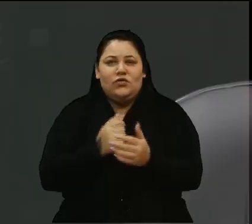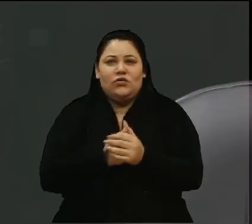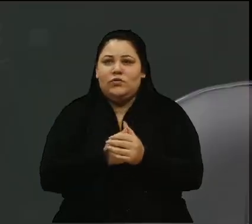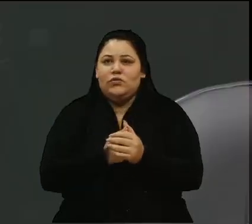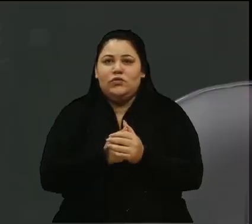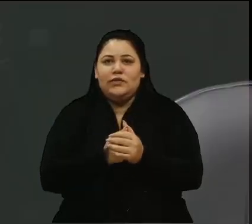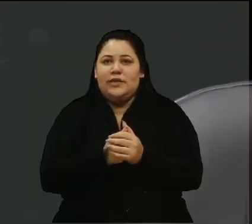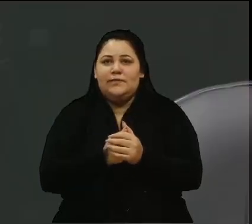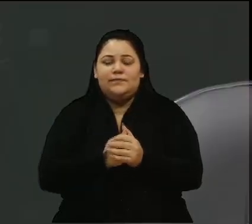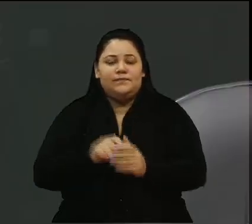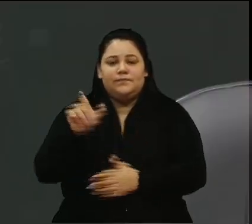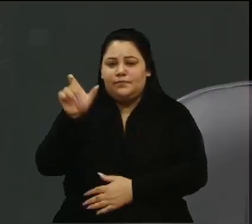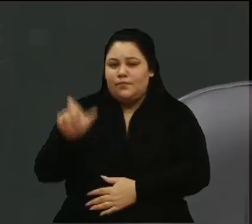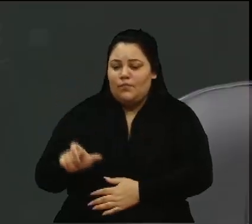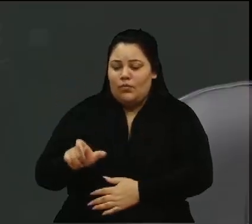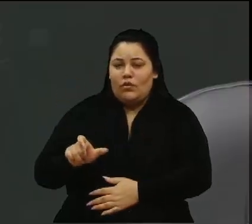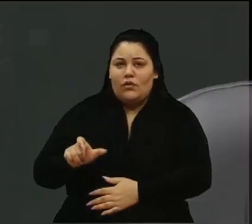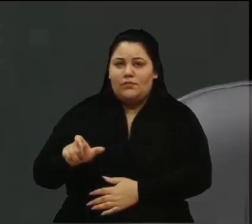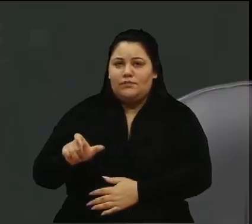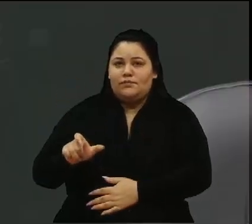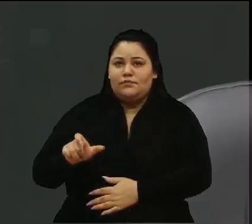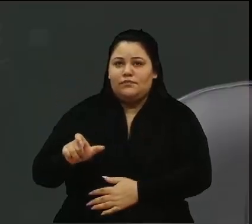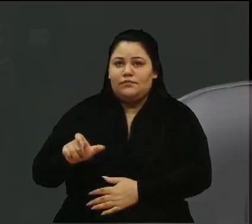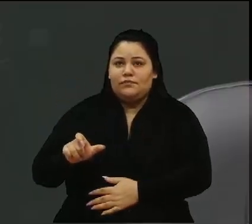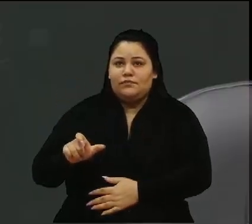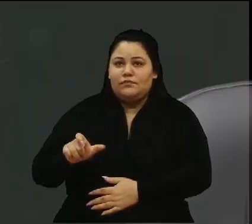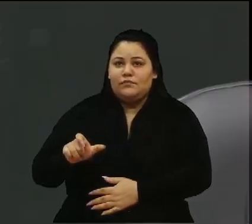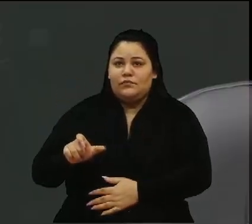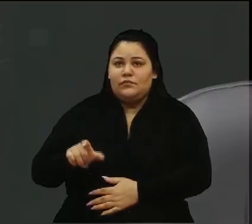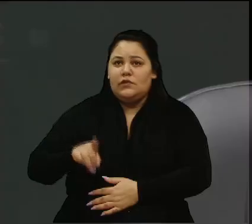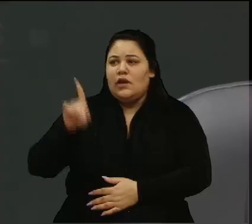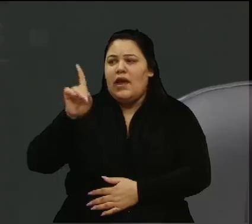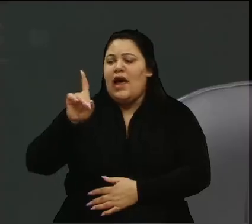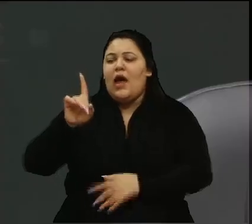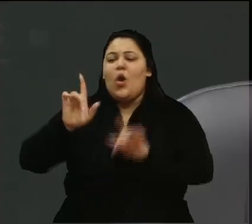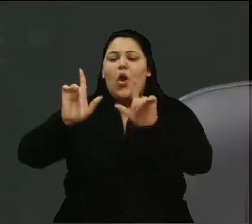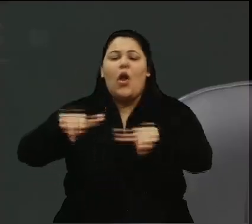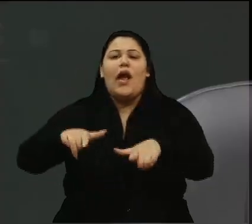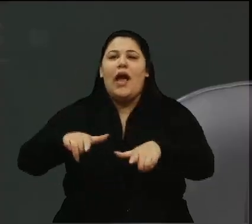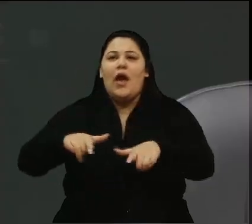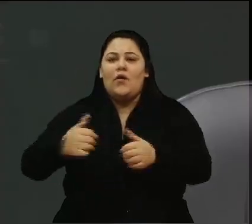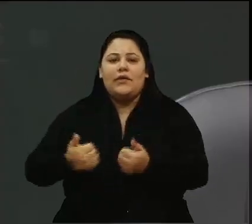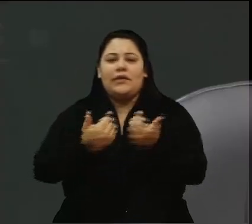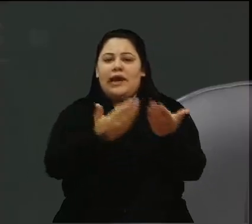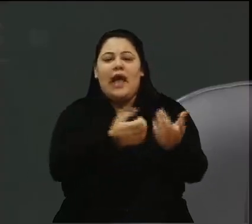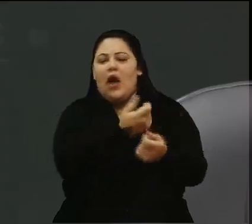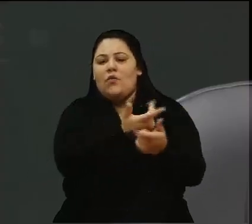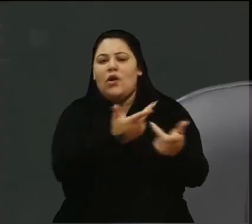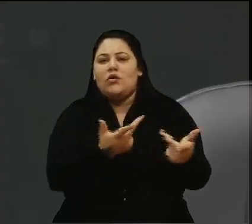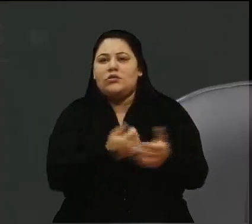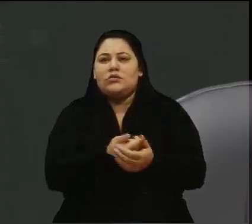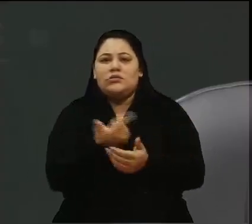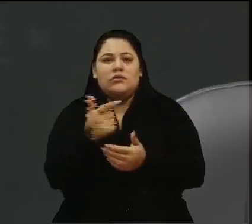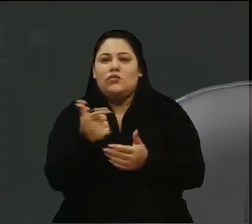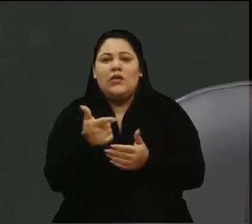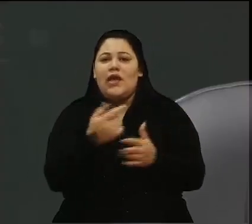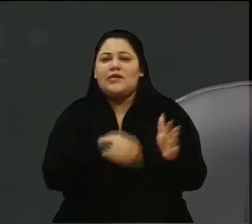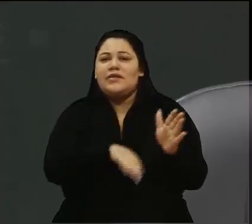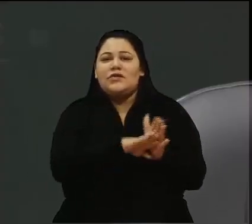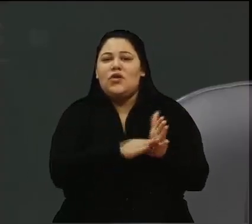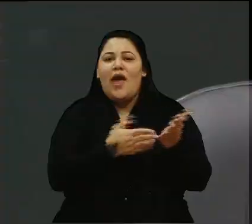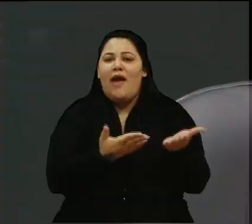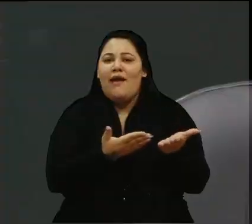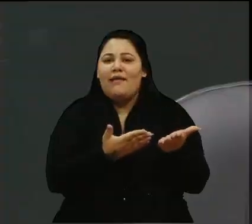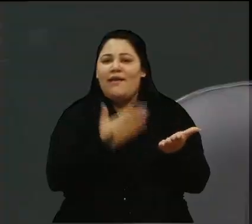A pessoa vem aqui, o cara vem lá de Fazenda Souza entregar o talão de produtor, não tem como estacionar no